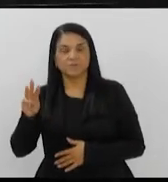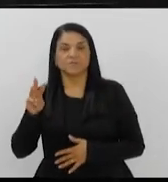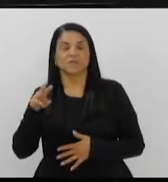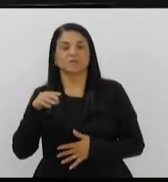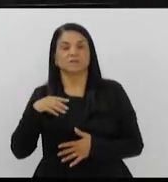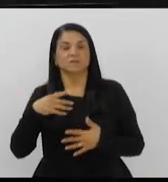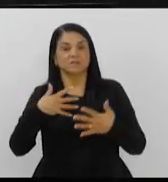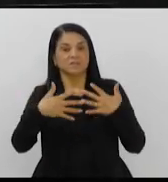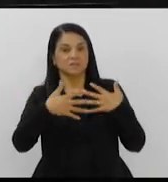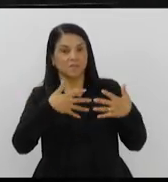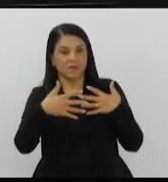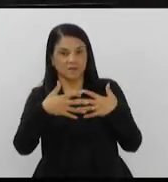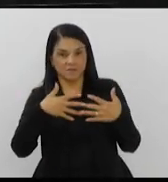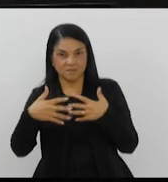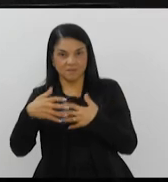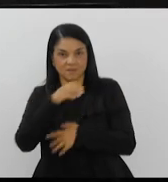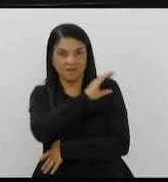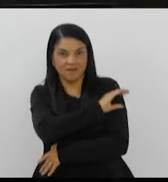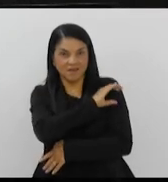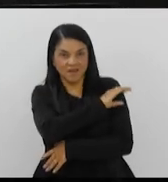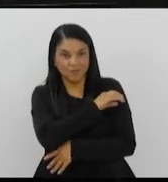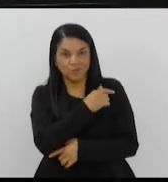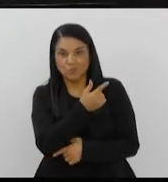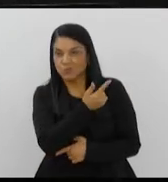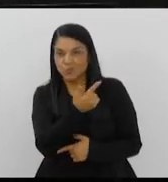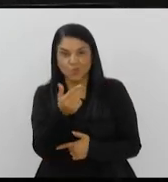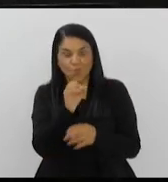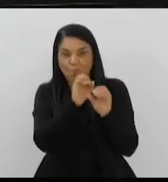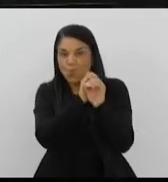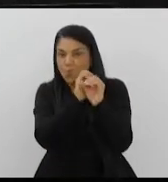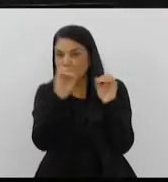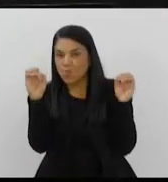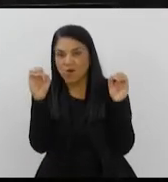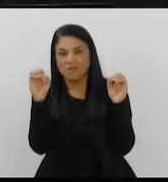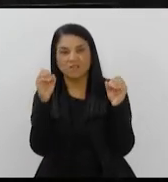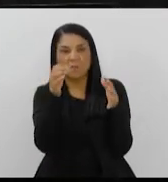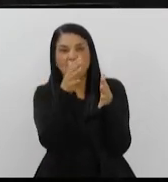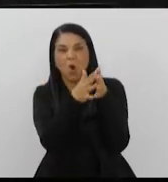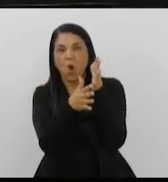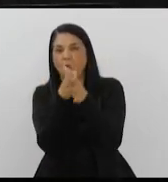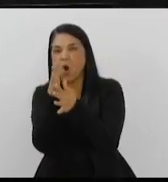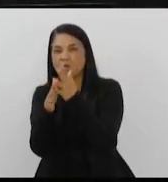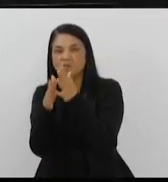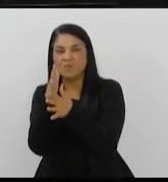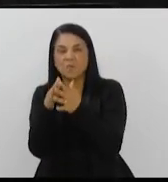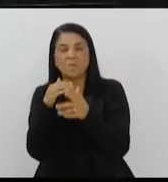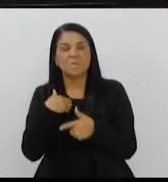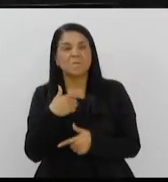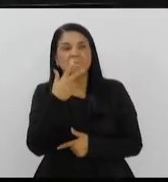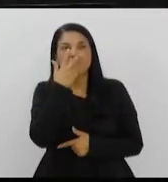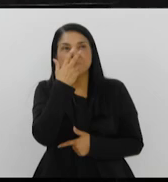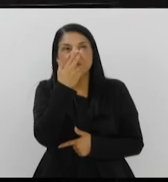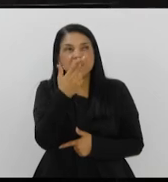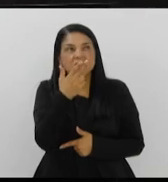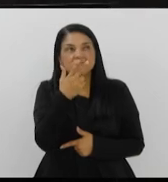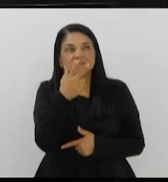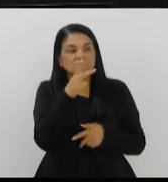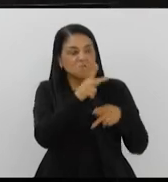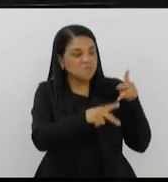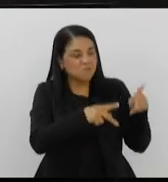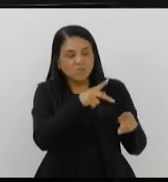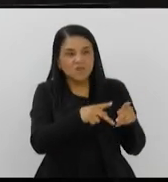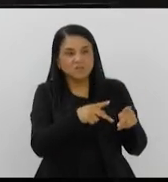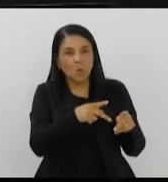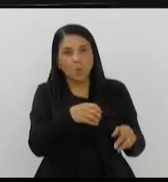Pobel, não aparece nada, é tudo confuso. Parece que ele já faz de uma forma para a população não entender